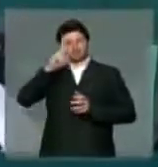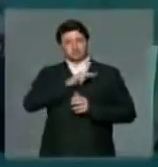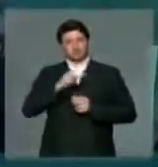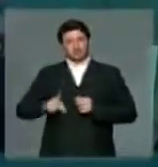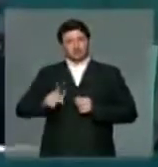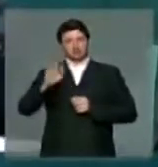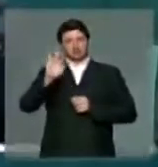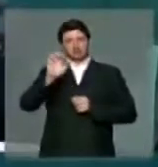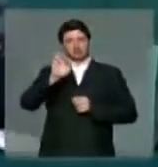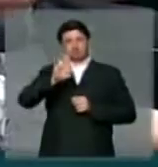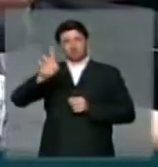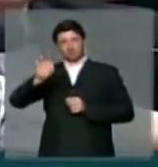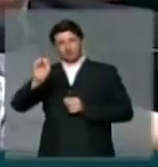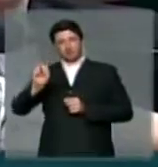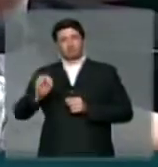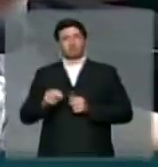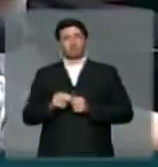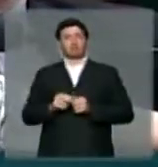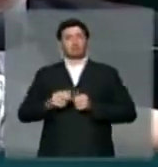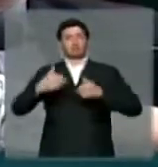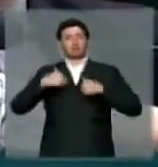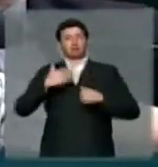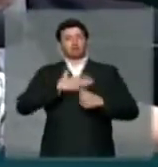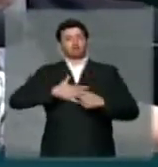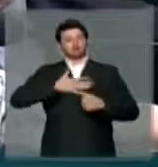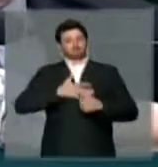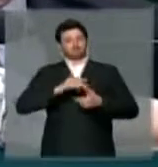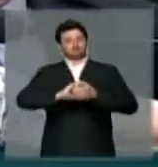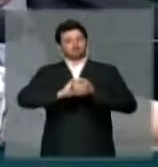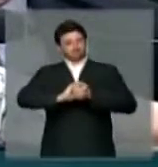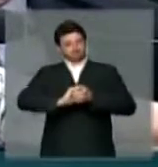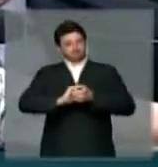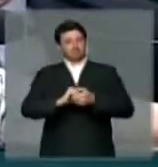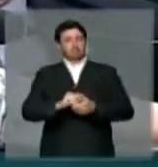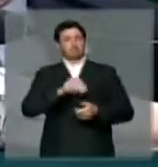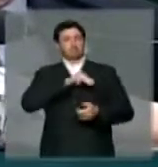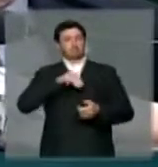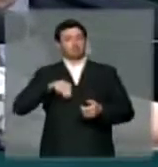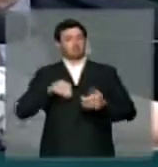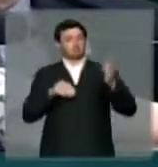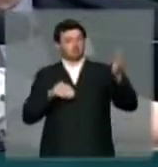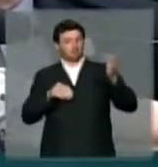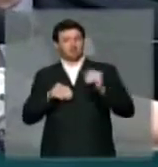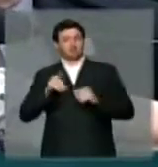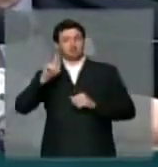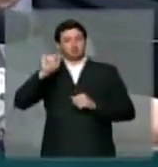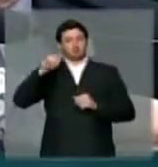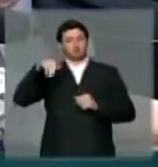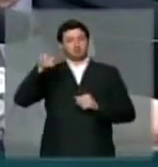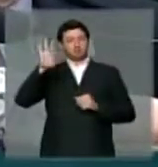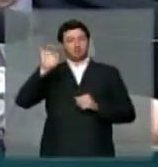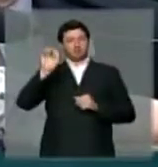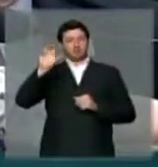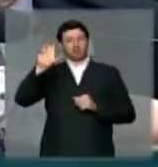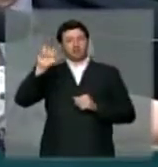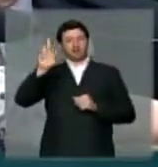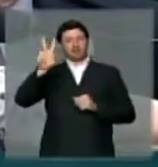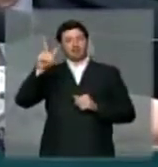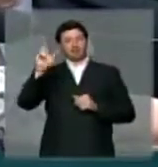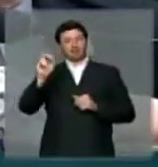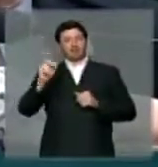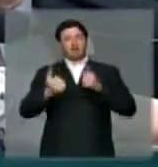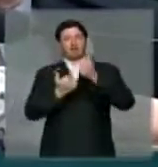Ferro, eu quero saudar e agradecer a presença do ministro Gilberto Carvalho e sua equipe,